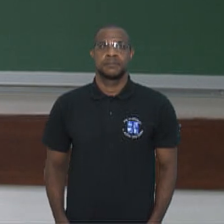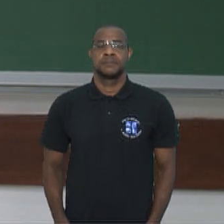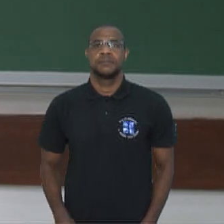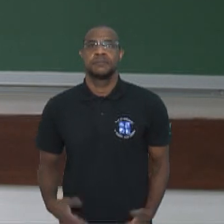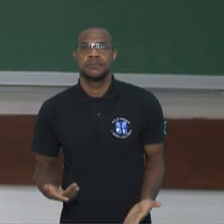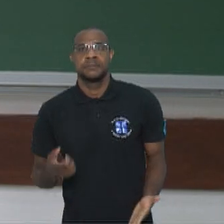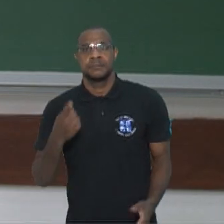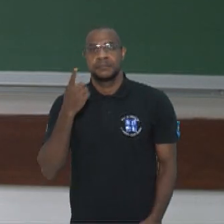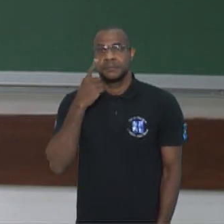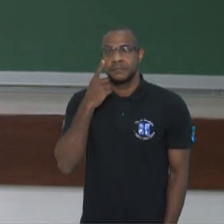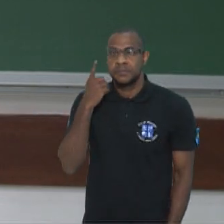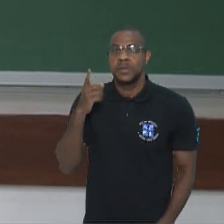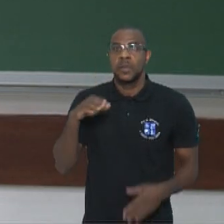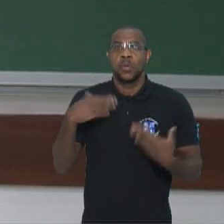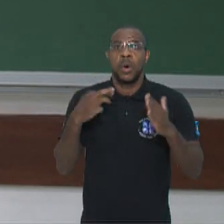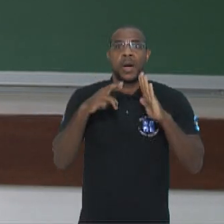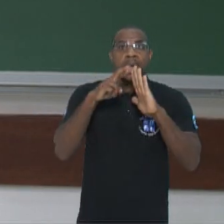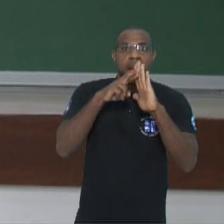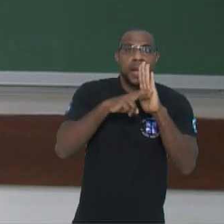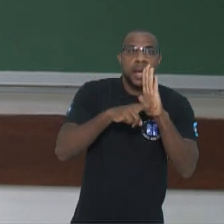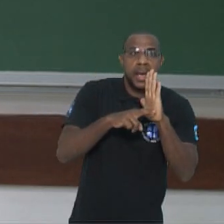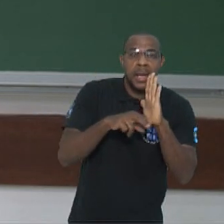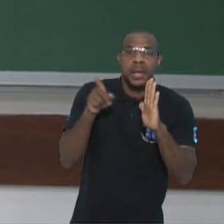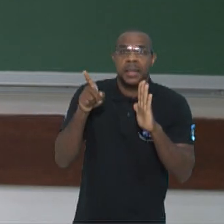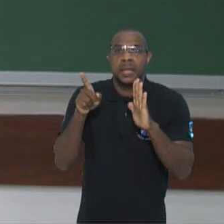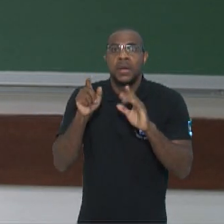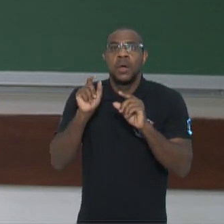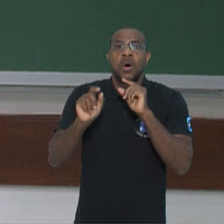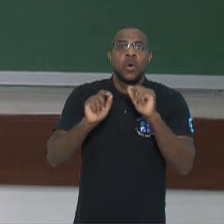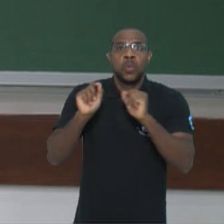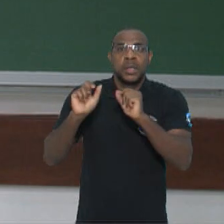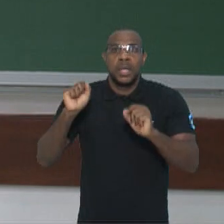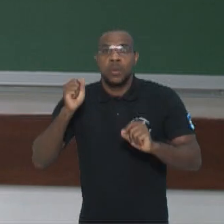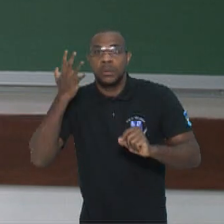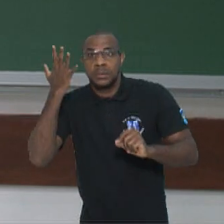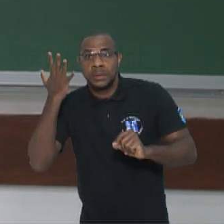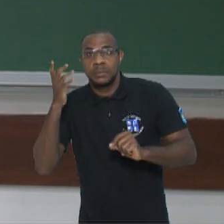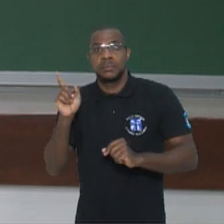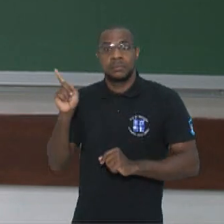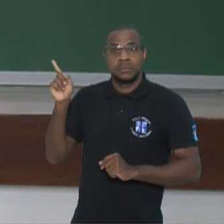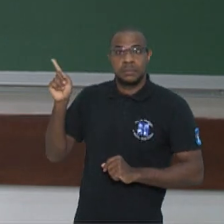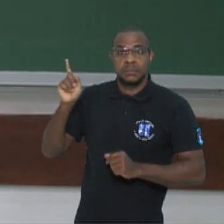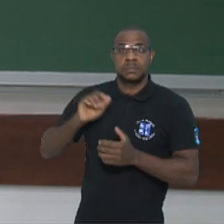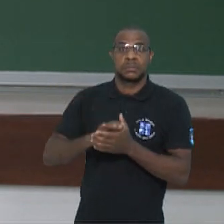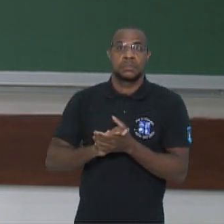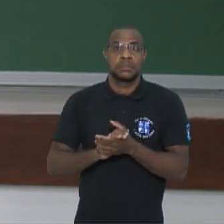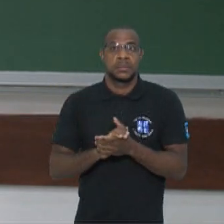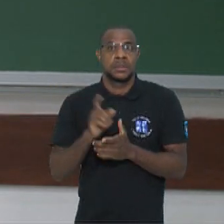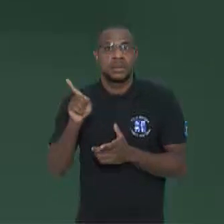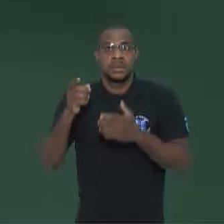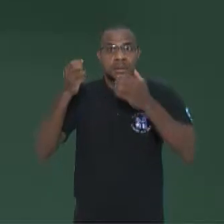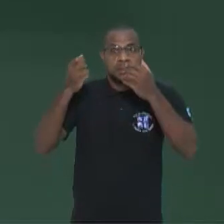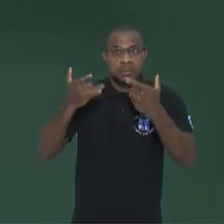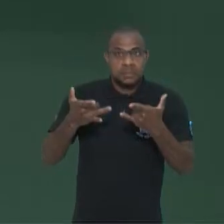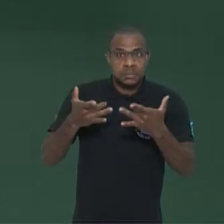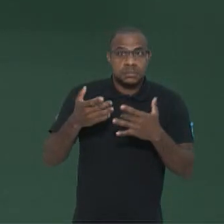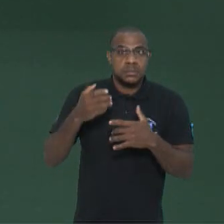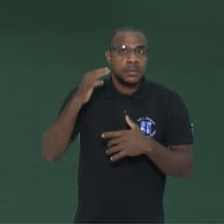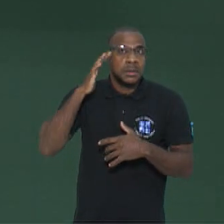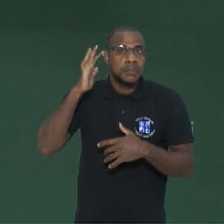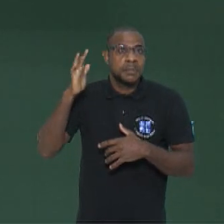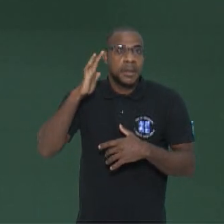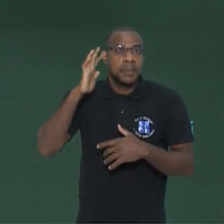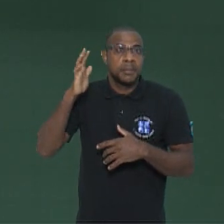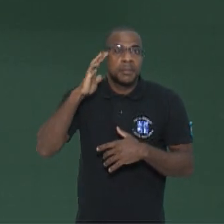Então vamos ver, pessoal, que regra é essa, né? O que acontece aqui? Quando eu digo Memórias Póstumas de